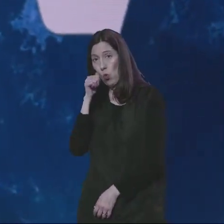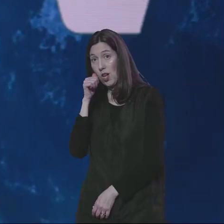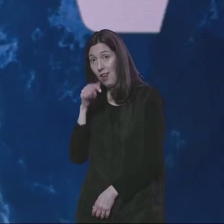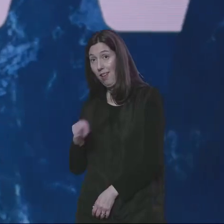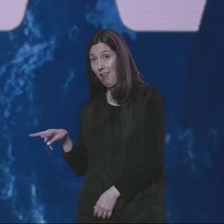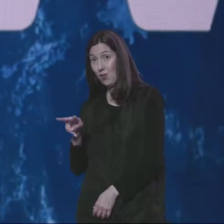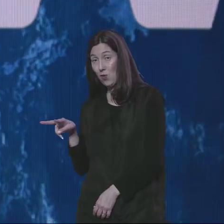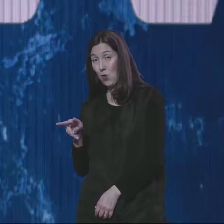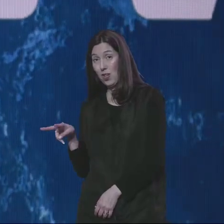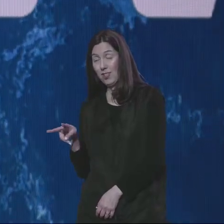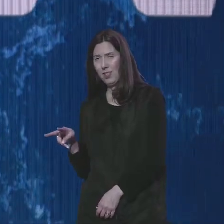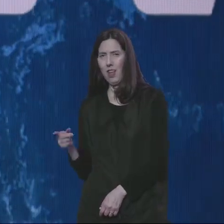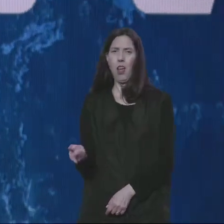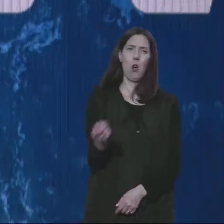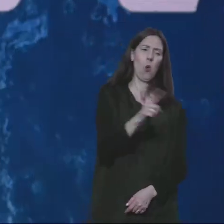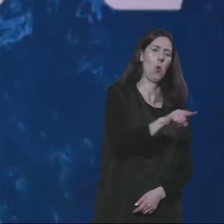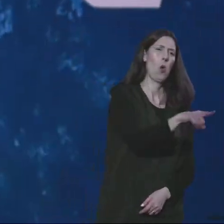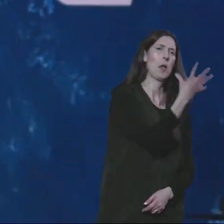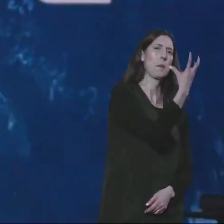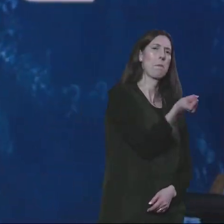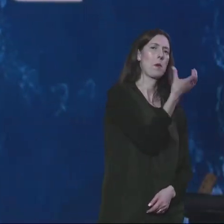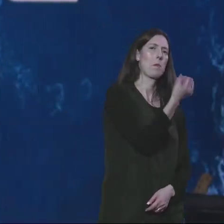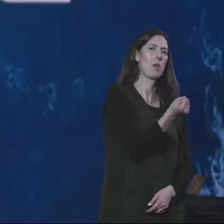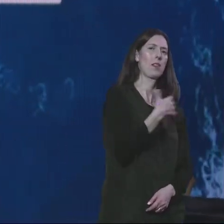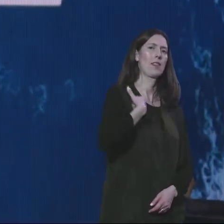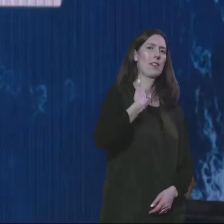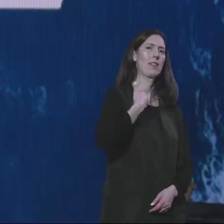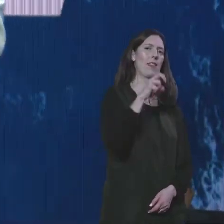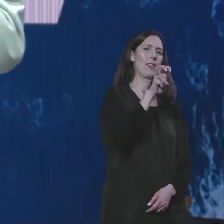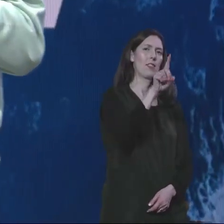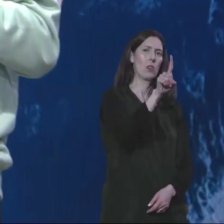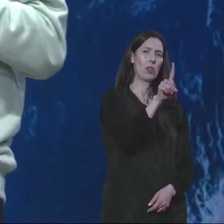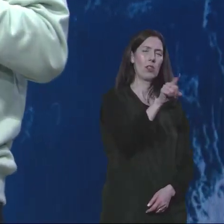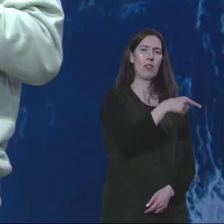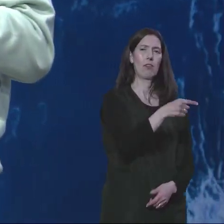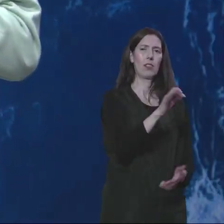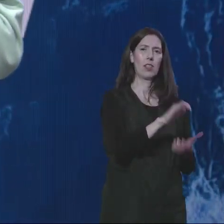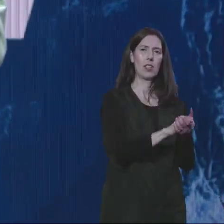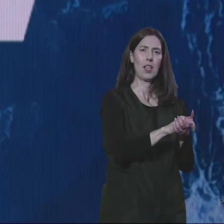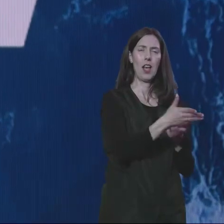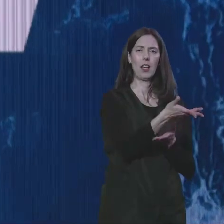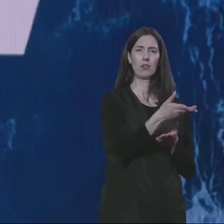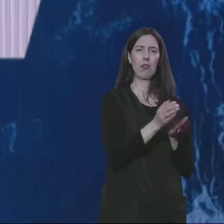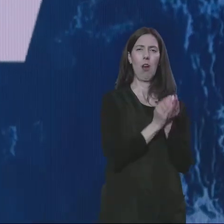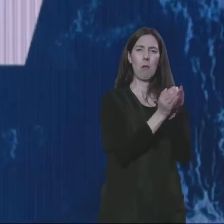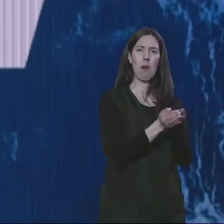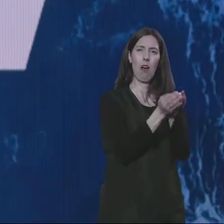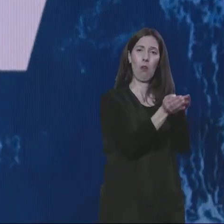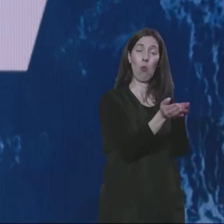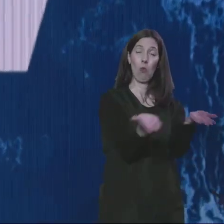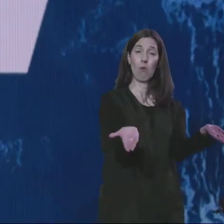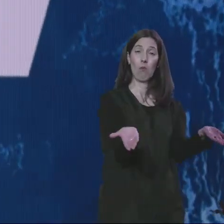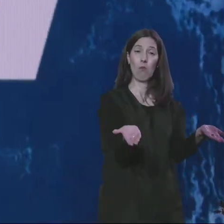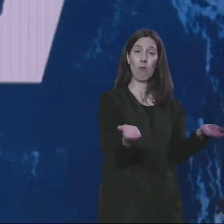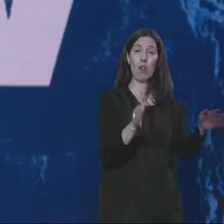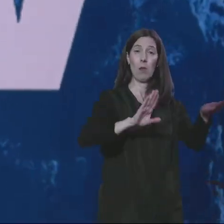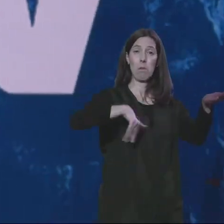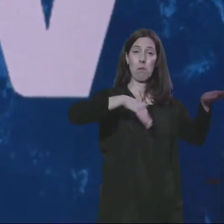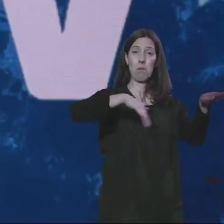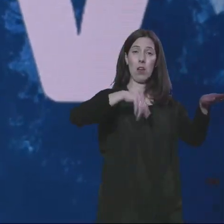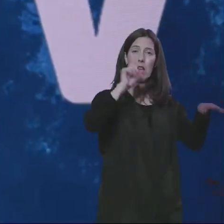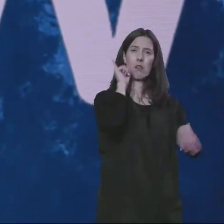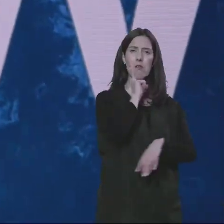Se aposentar com 51 e 59 anos, casado, com um iate, na